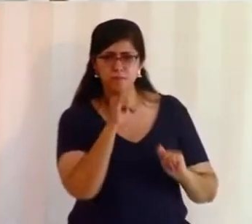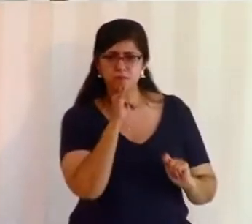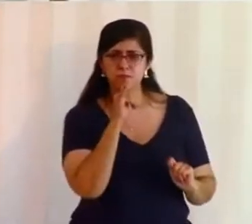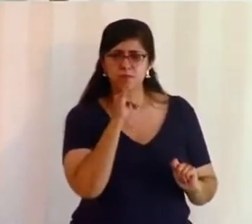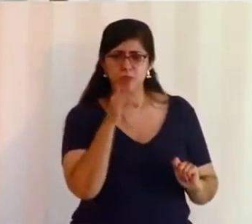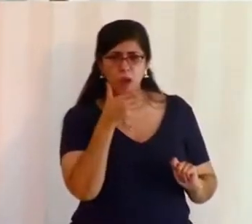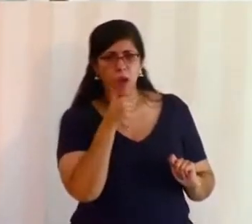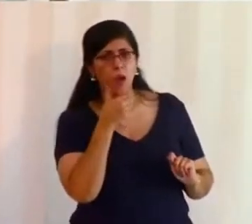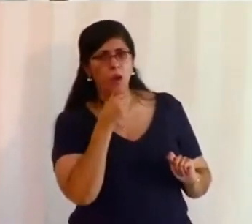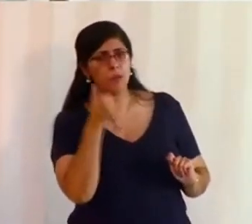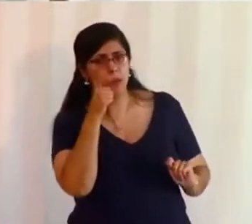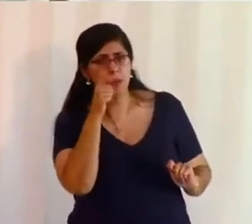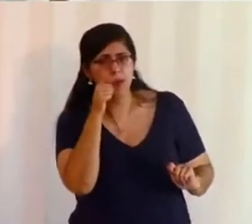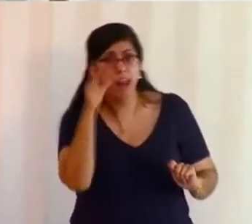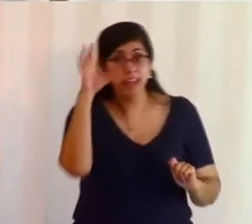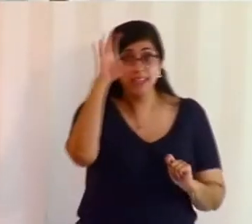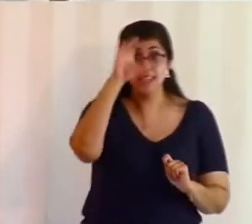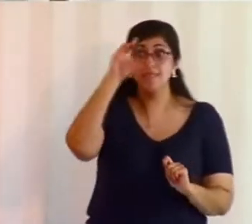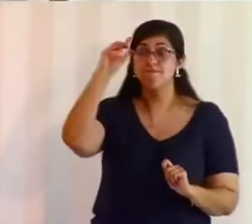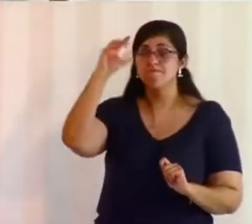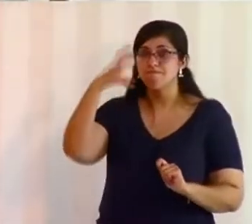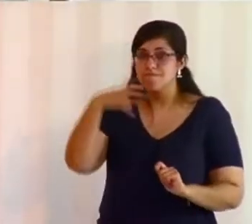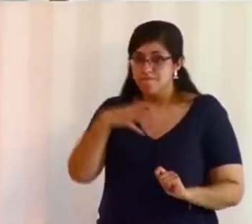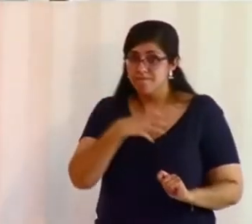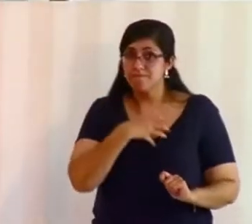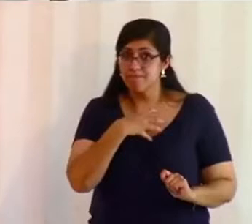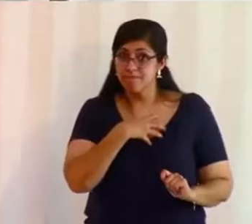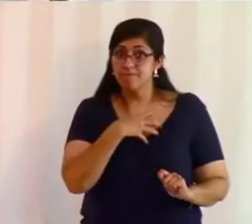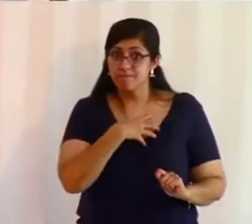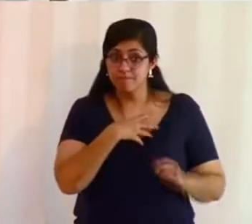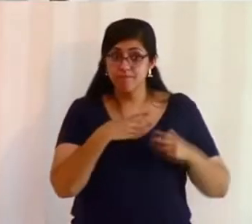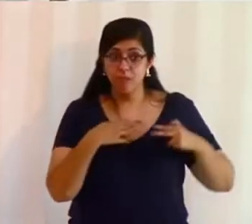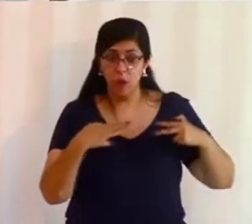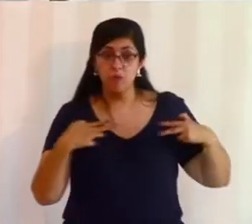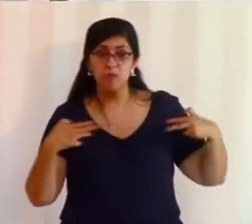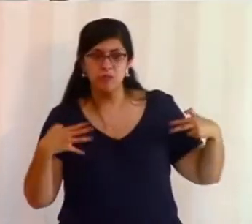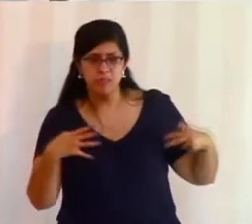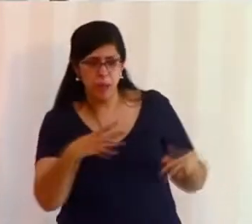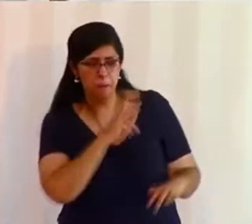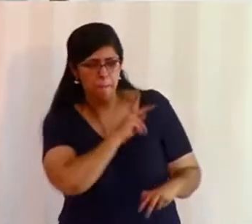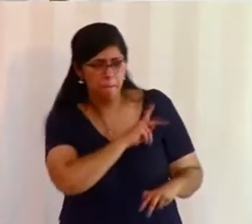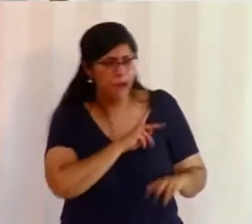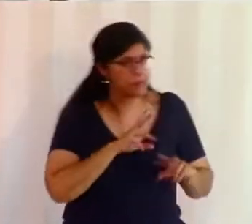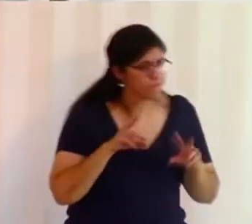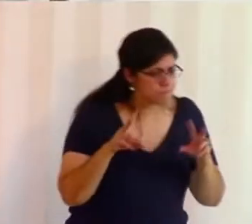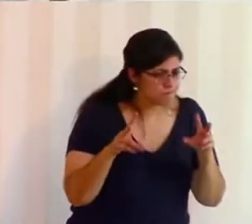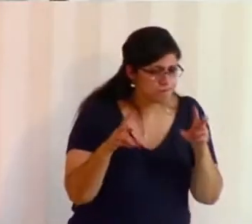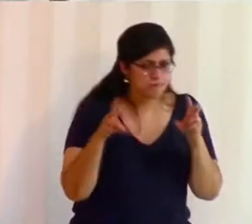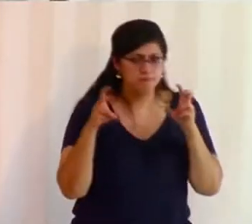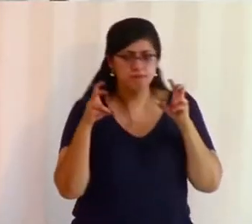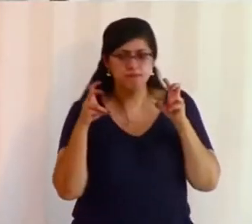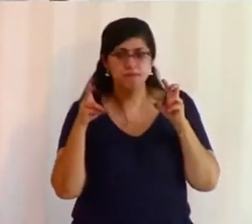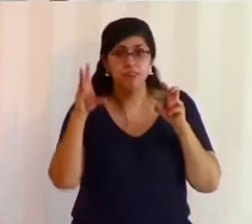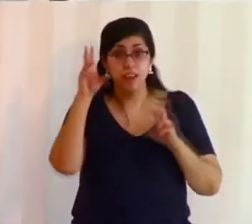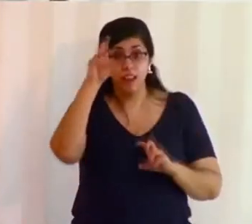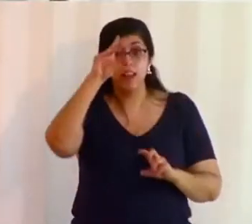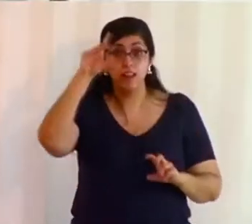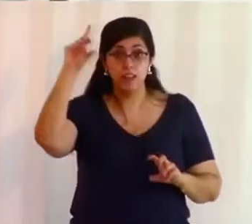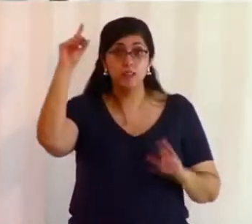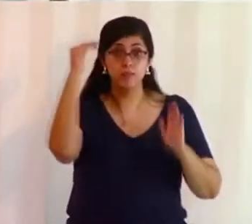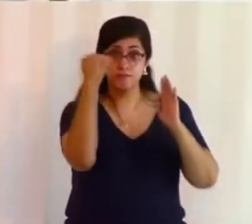uma mulher de Deus, esta sensibilidade, porque Paulo então e seus companheiros estão percebendo, é Deus quem está barrando o